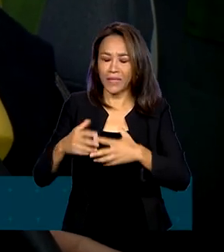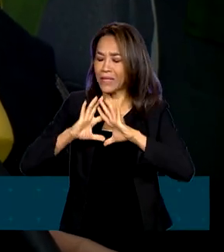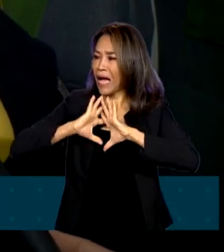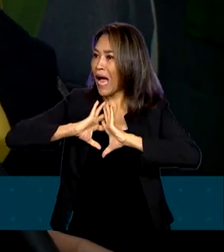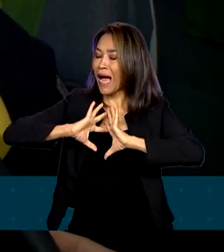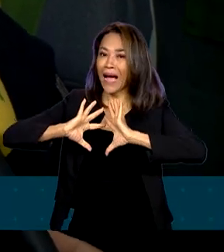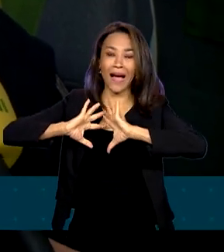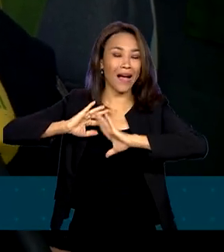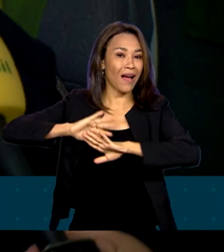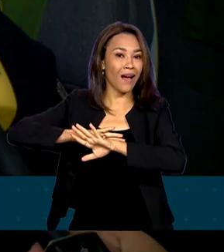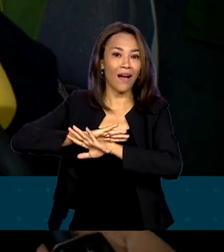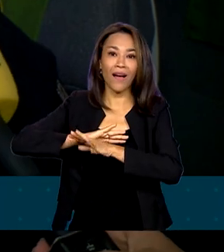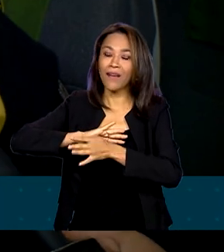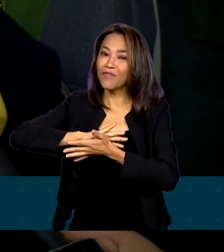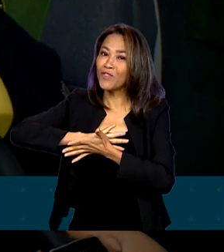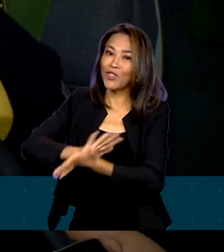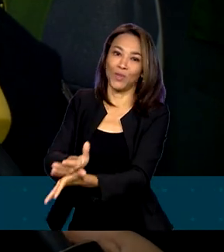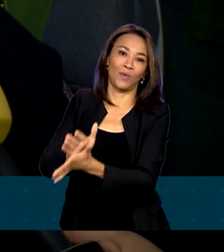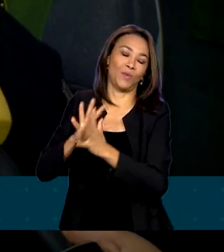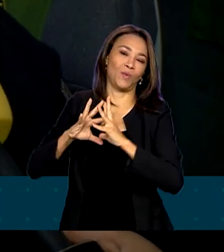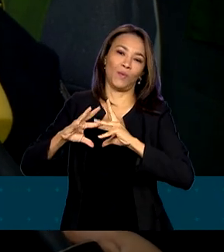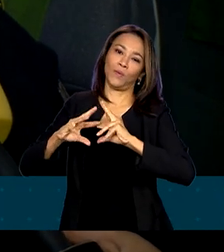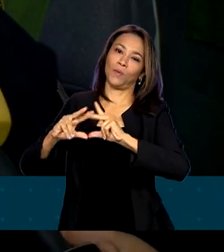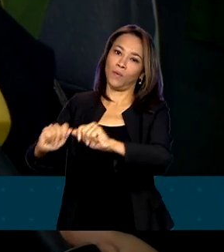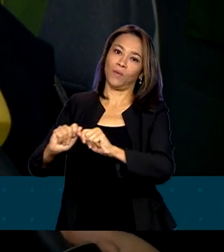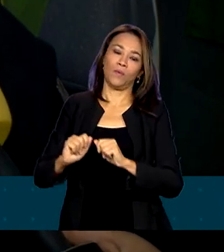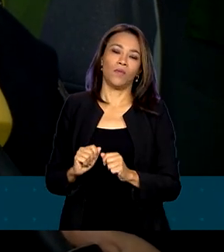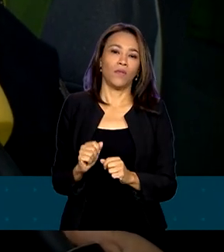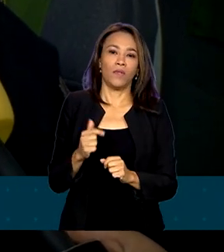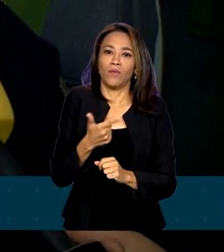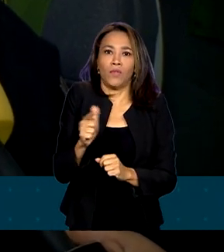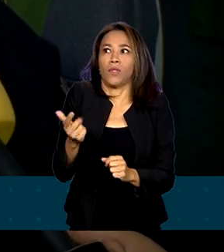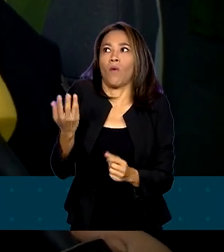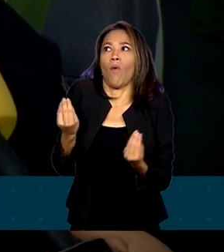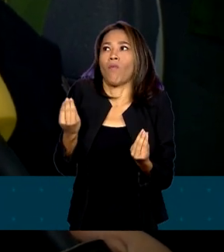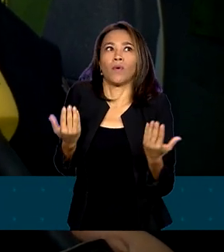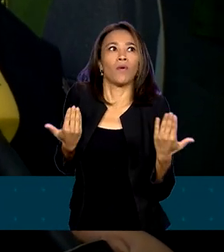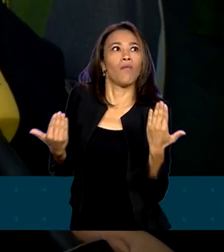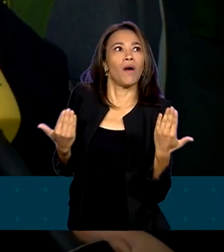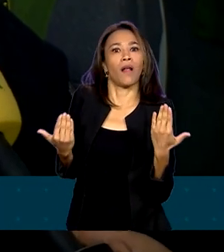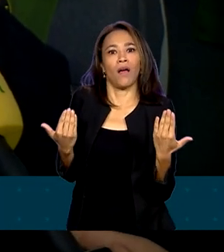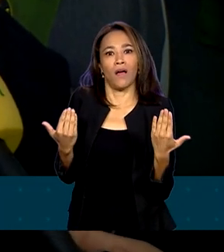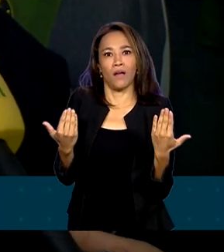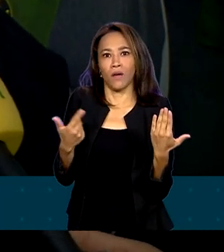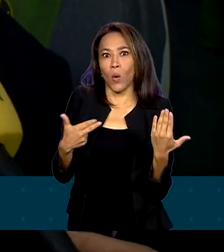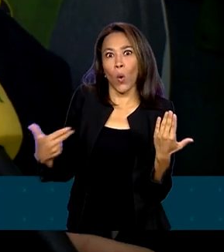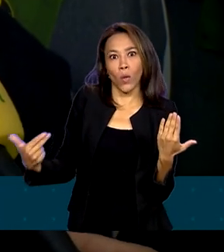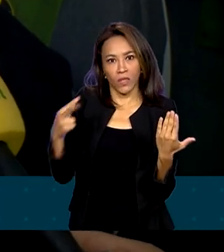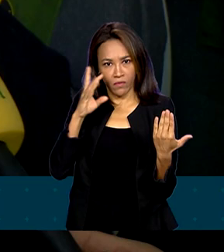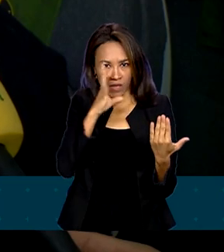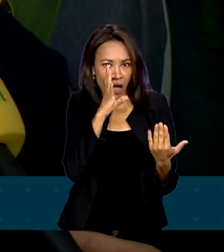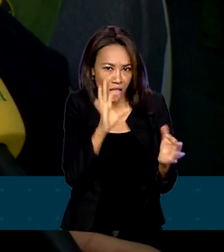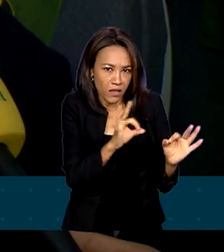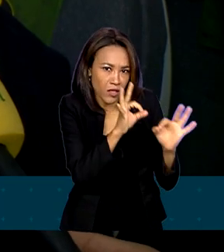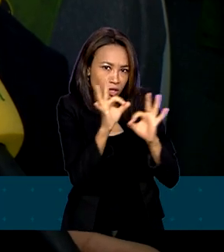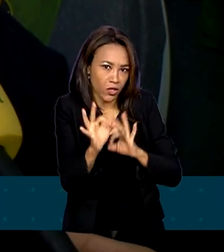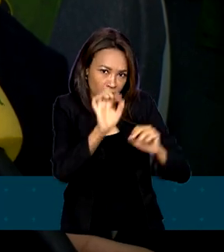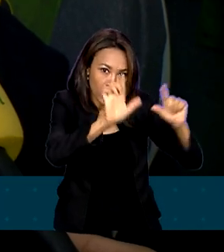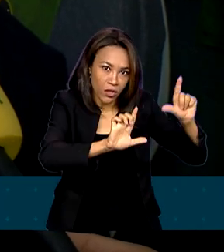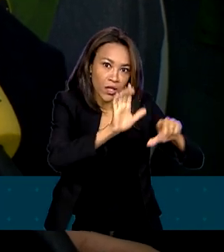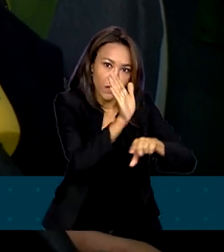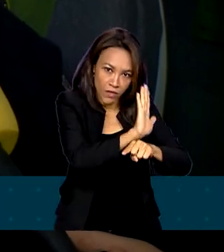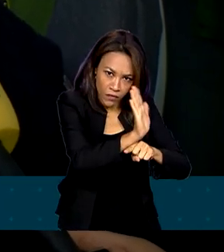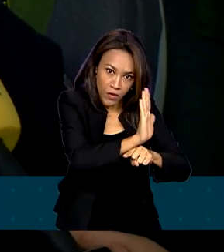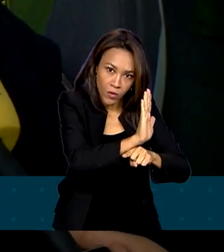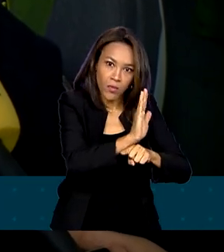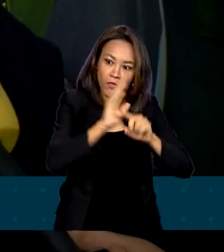tudo. Sabe, não tinha outra comparação. É, aquelas coisas que a gente vê de longe em filmes, só